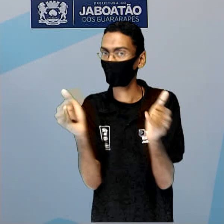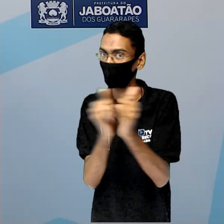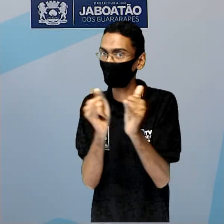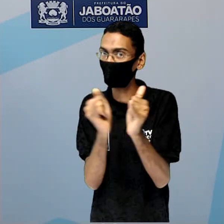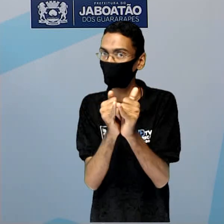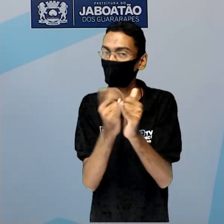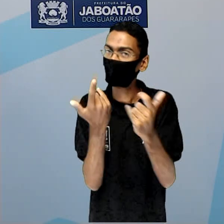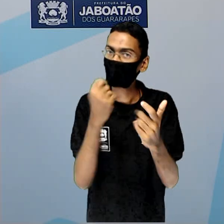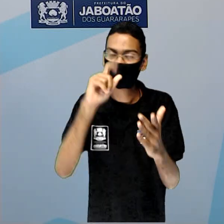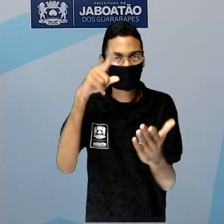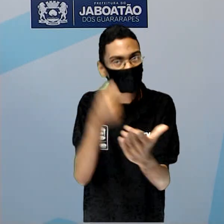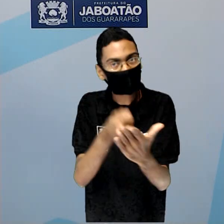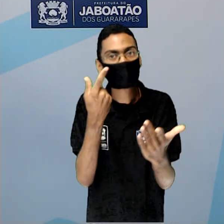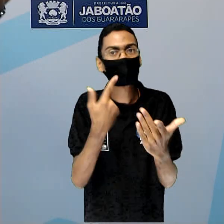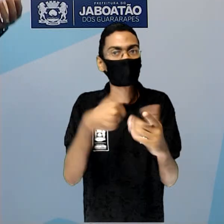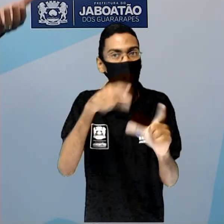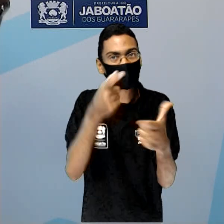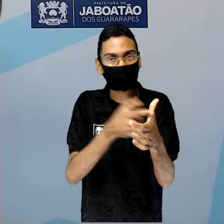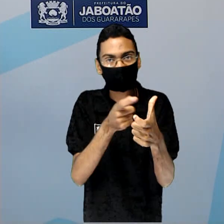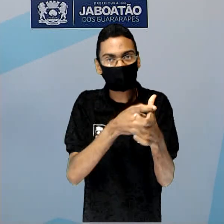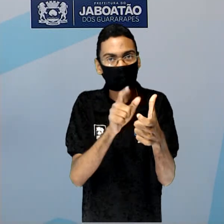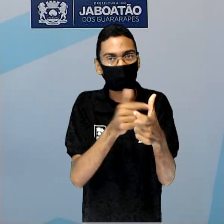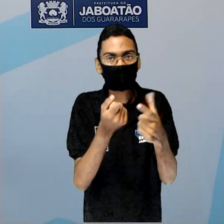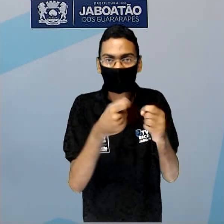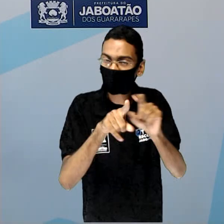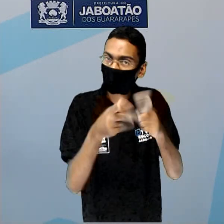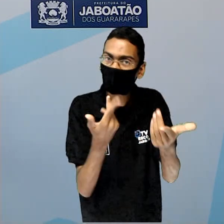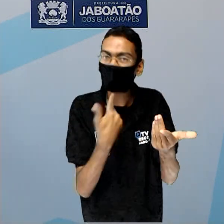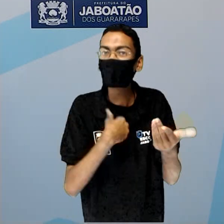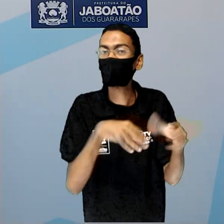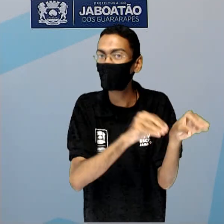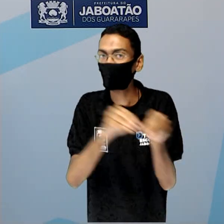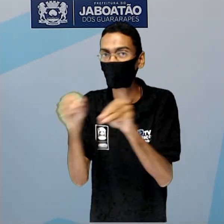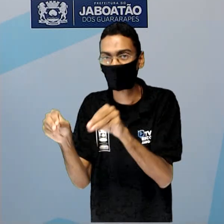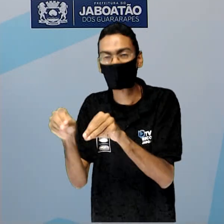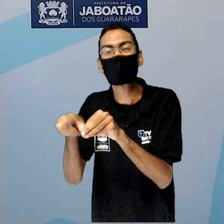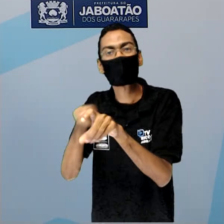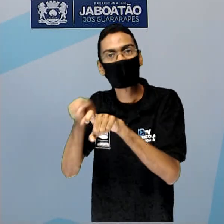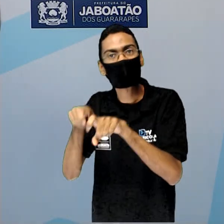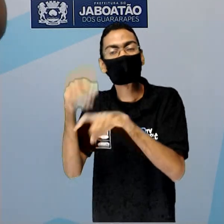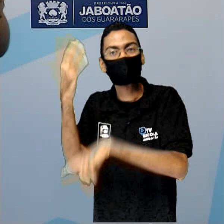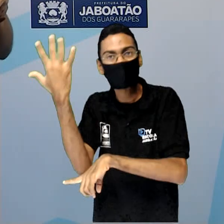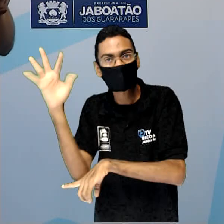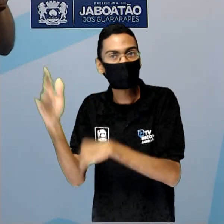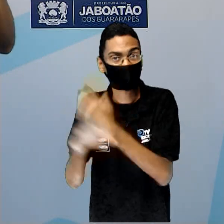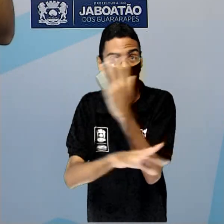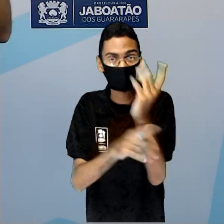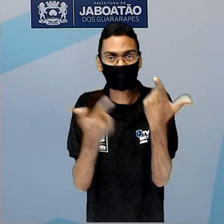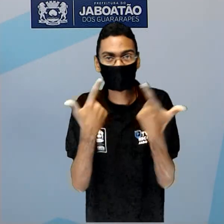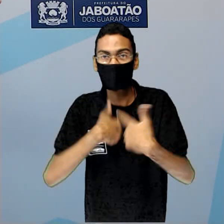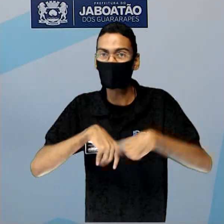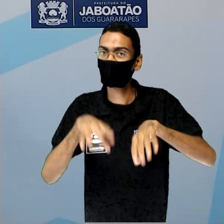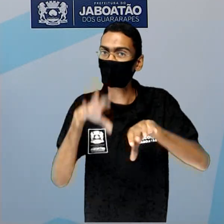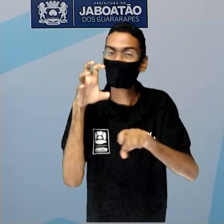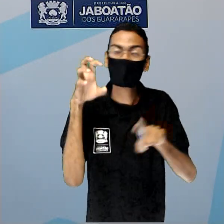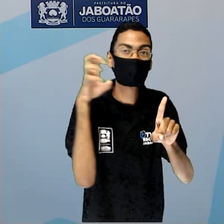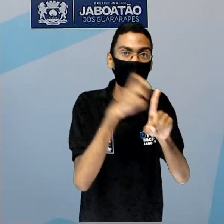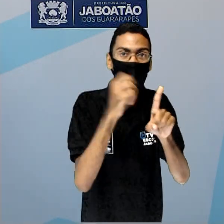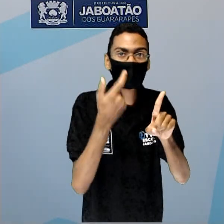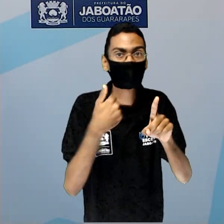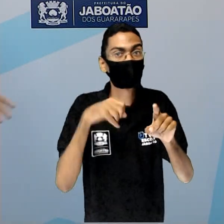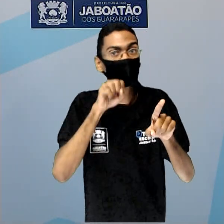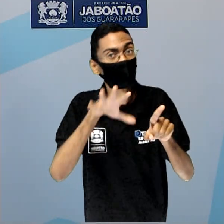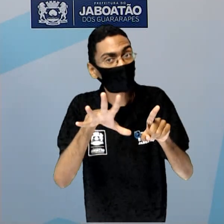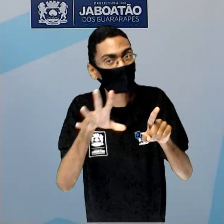dívidas, perdão para que eles pudessem retomar suas plantações. Aquele bom e velho morde, depois sopra. Feito